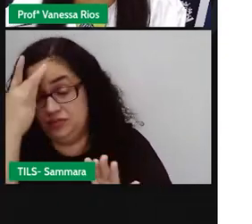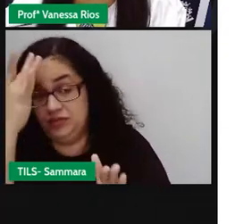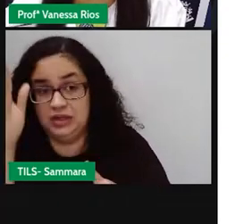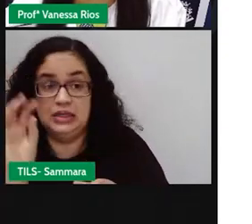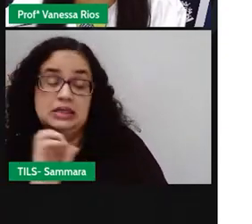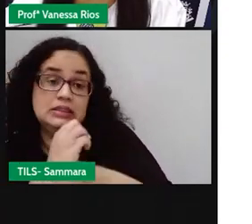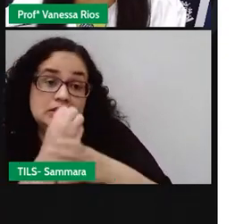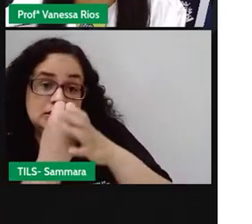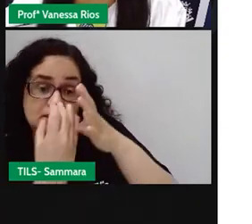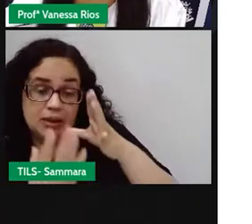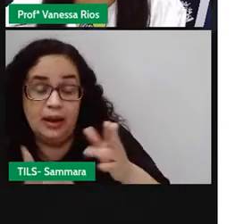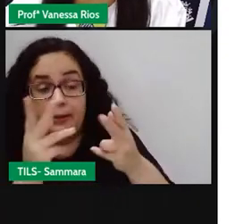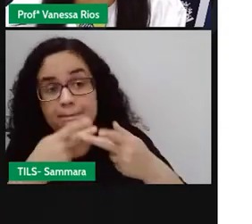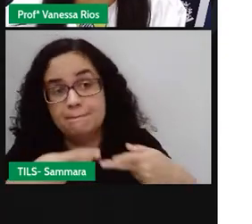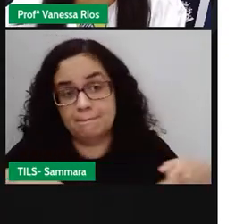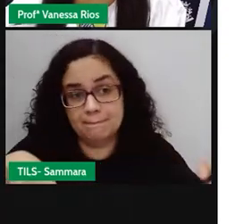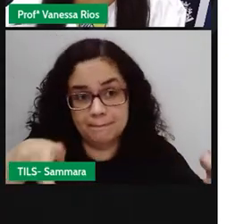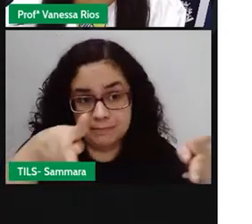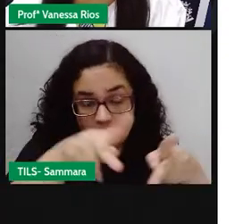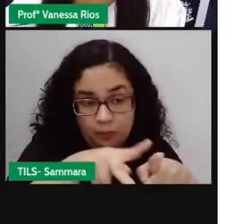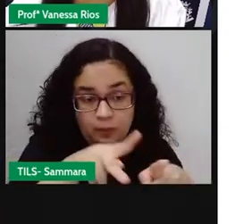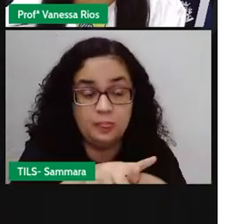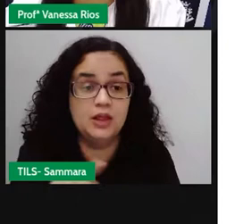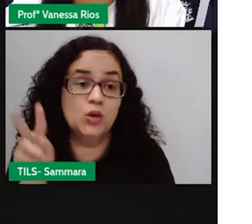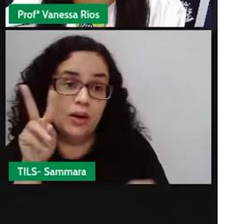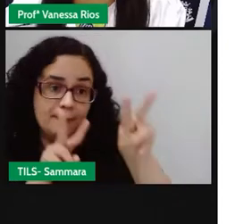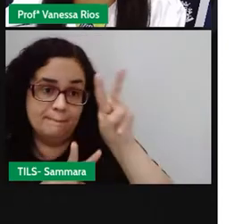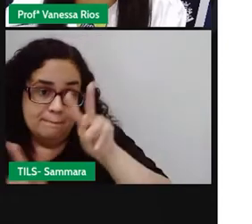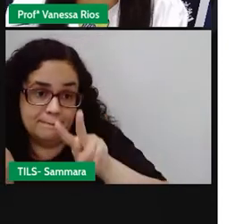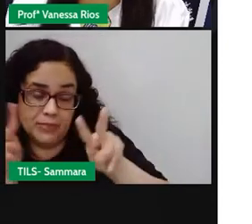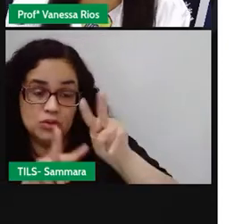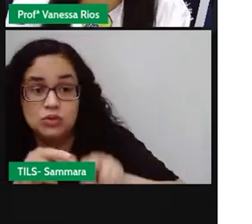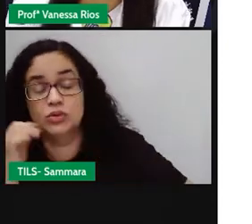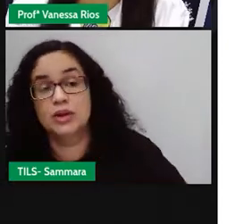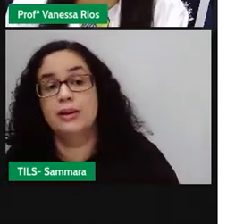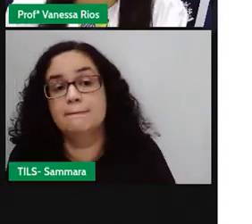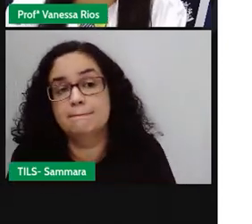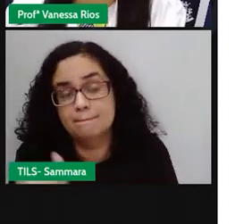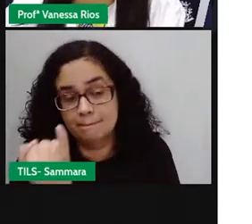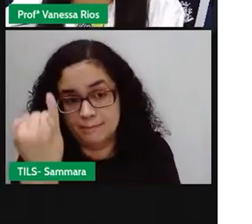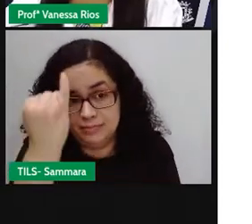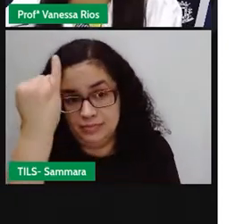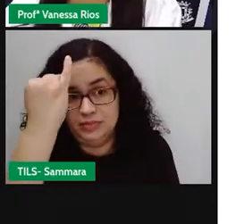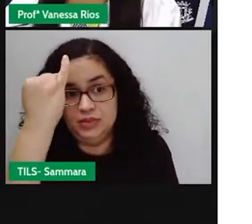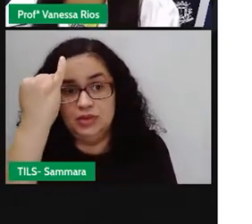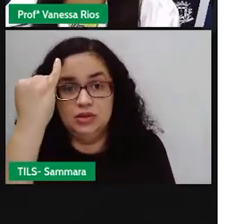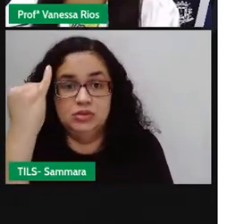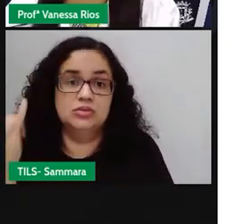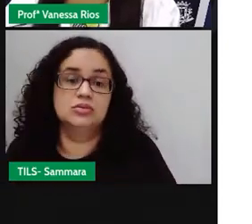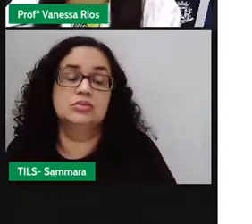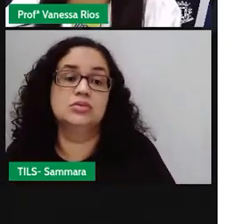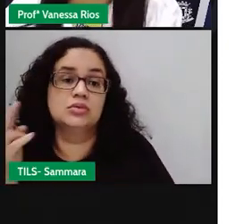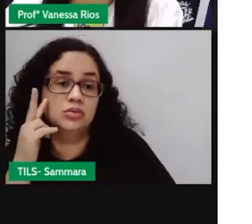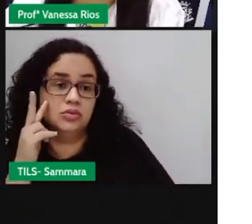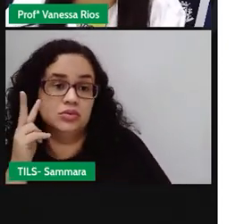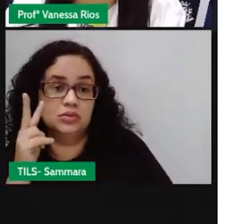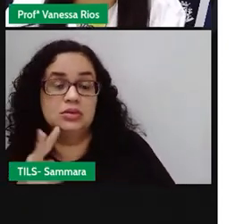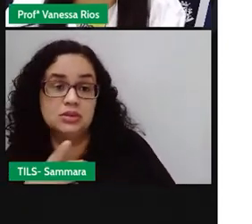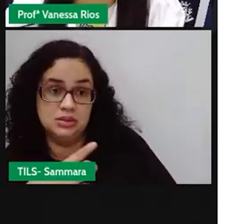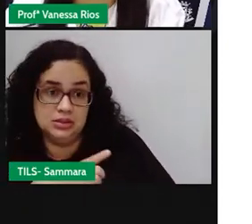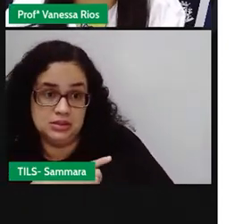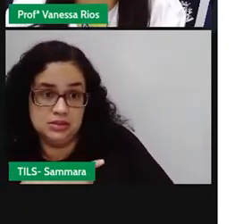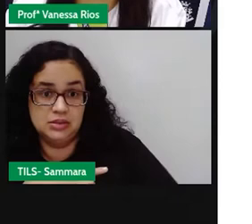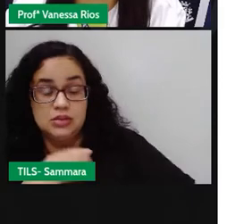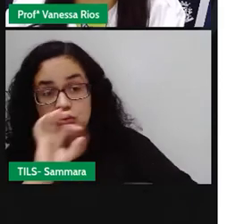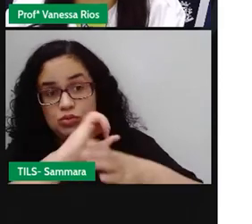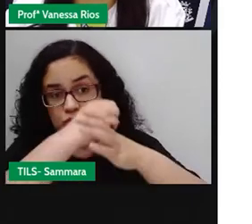classificado como conto popular. E a gente já observou toda a importância de existir uma ordem, não é? Entre os fatos que vão